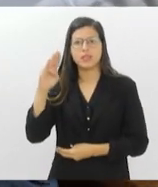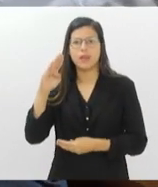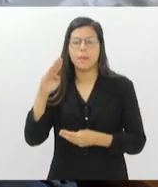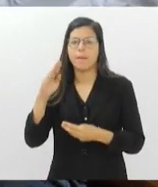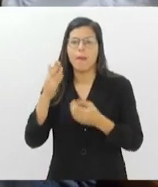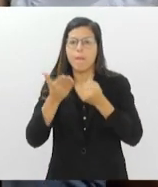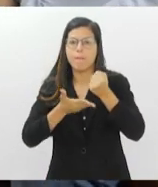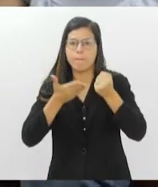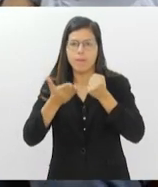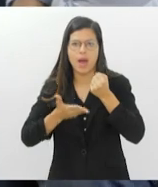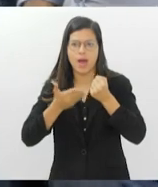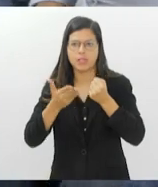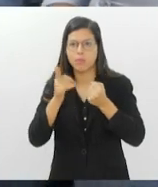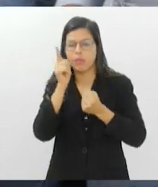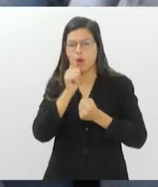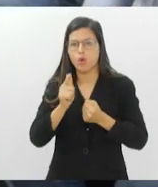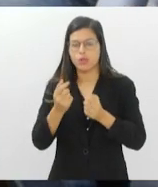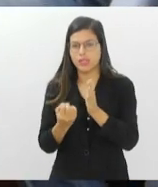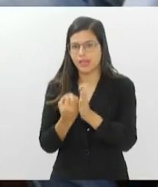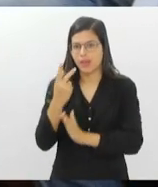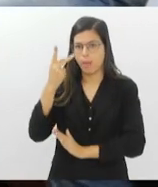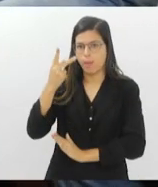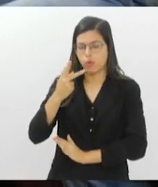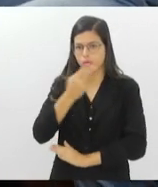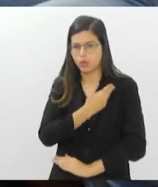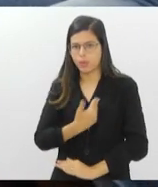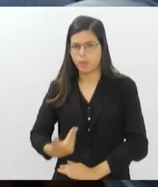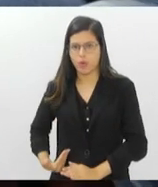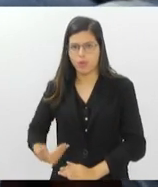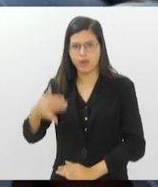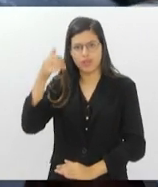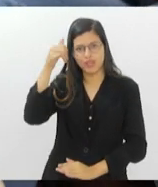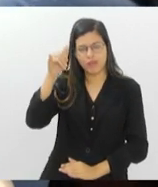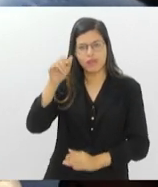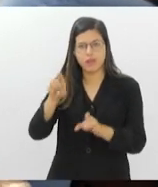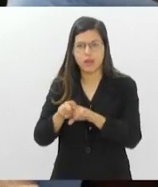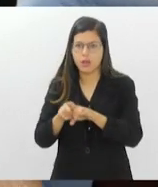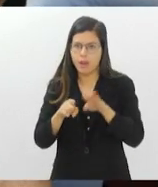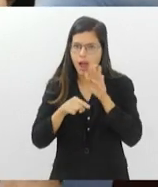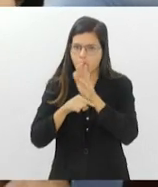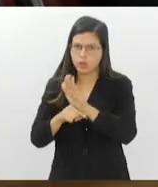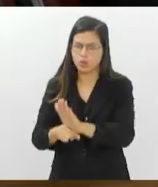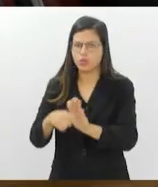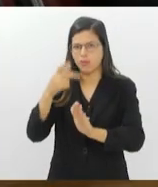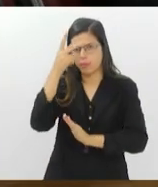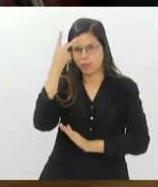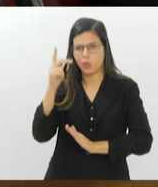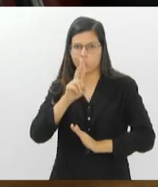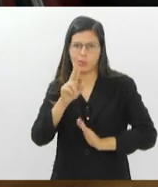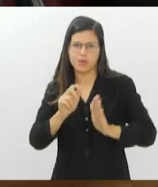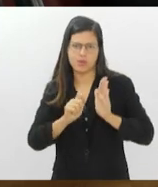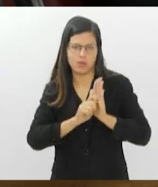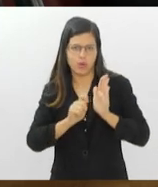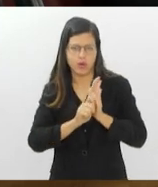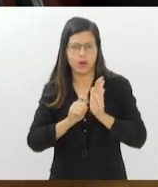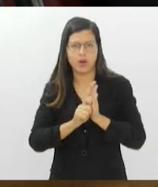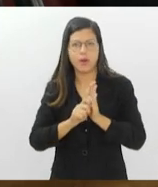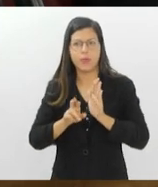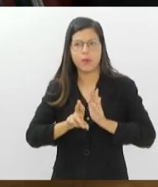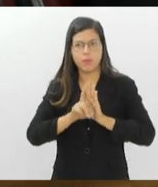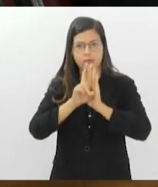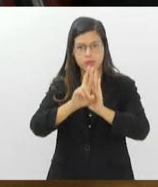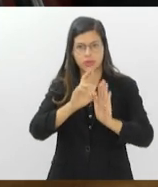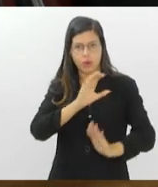a efetivação das políticas públicas de prevenção e assistência para os dependentes químicos. Para o representante da